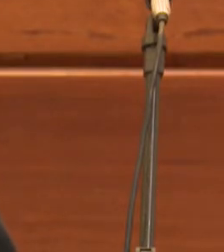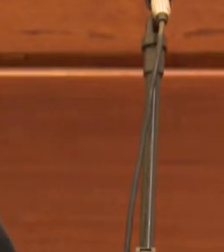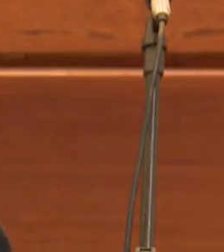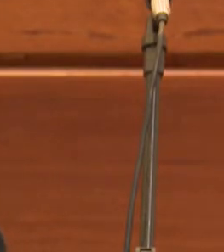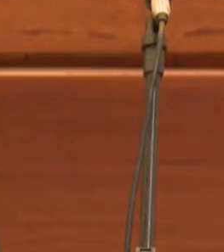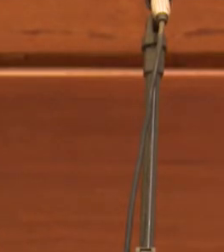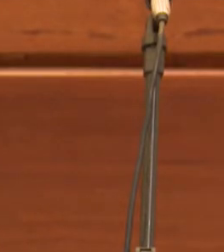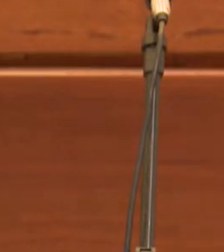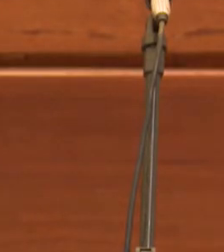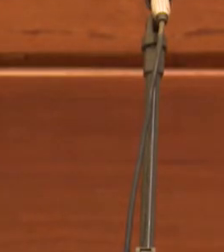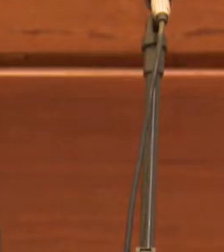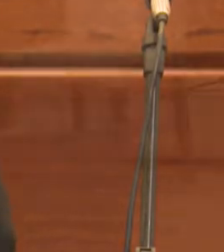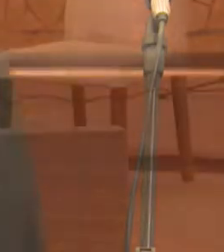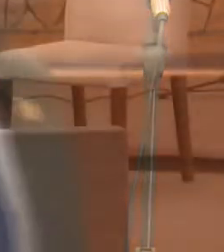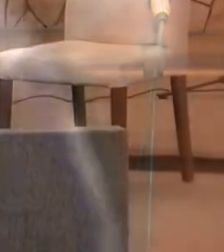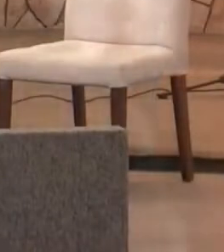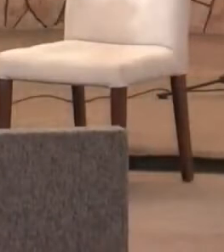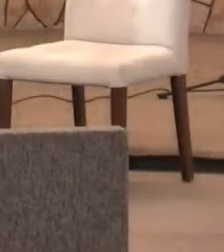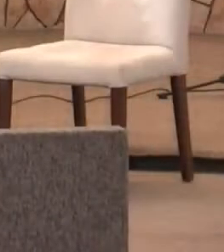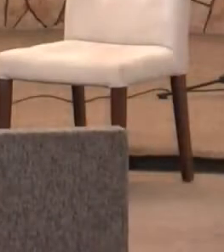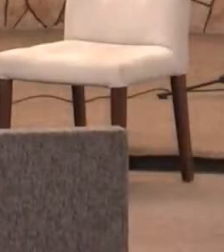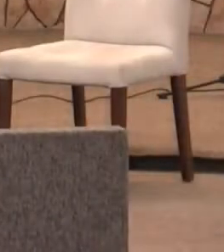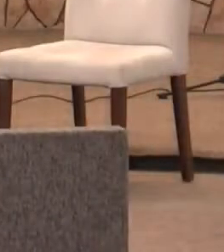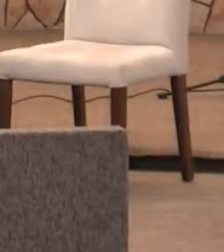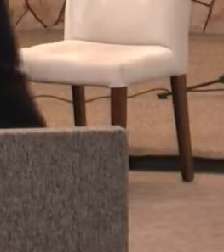as nações.